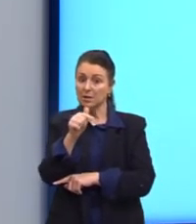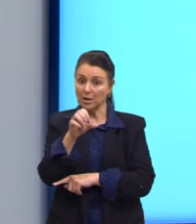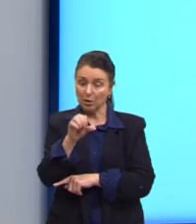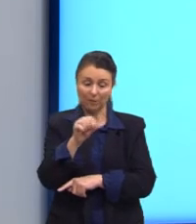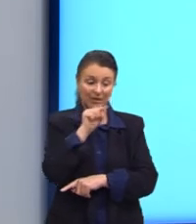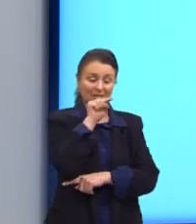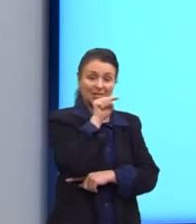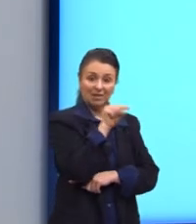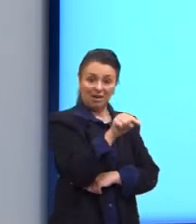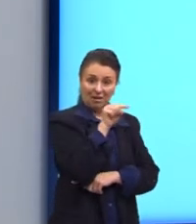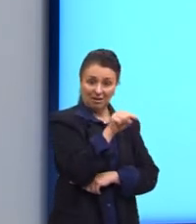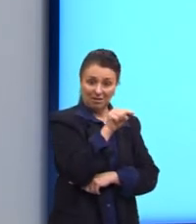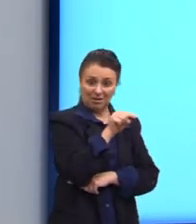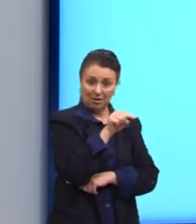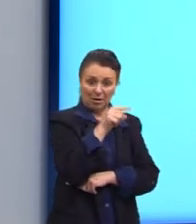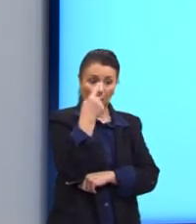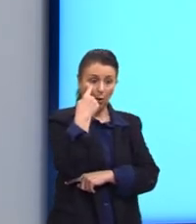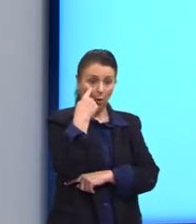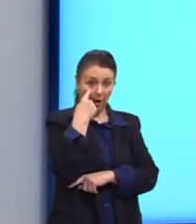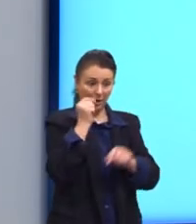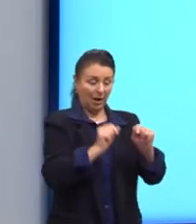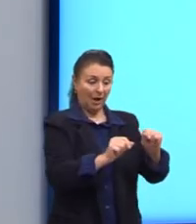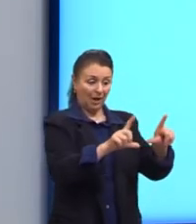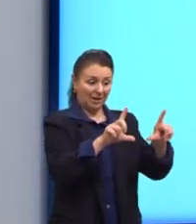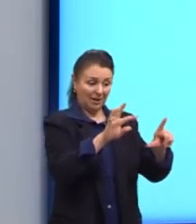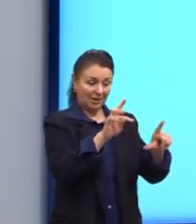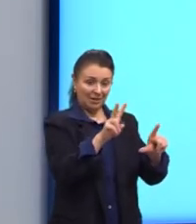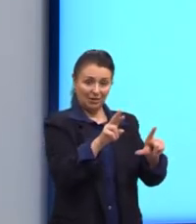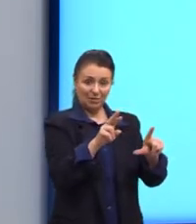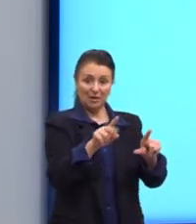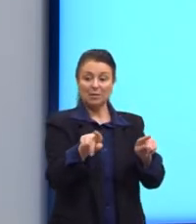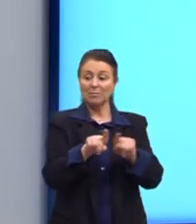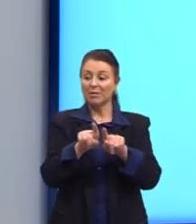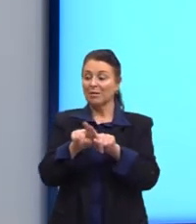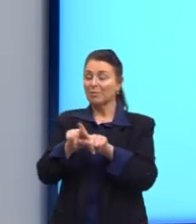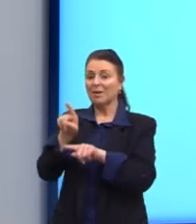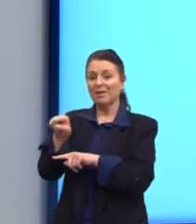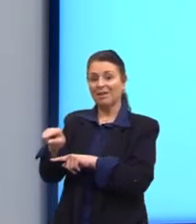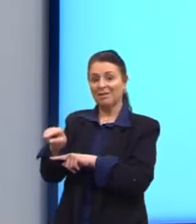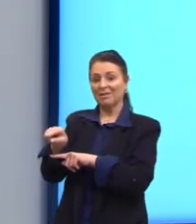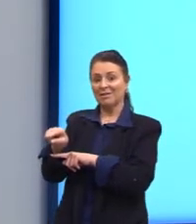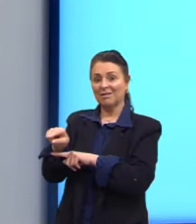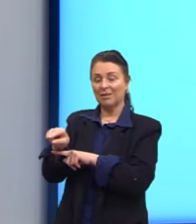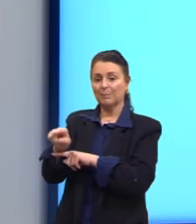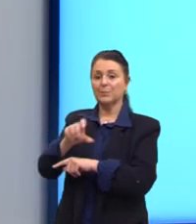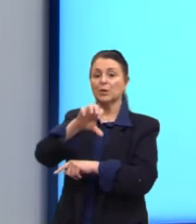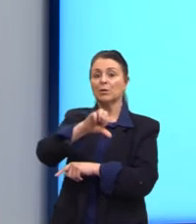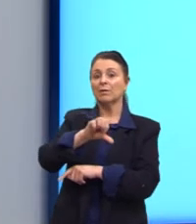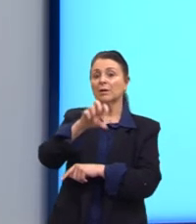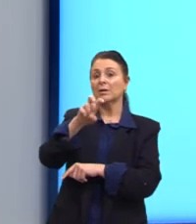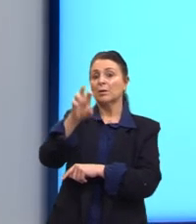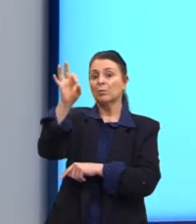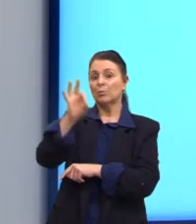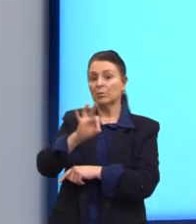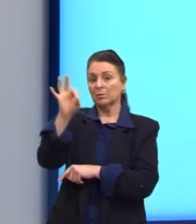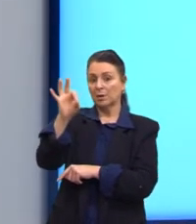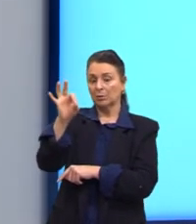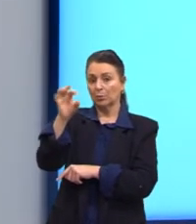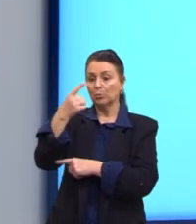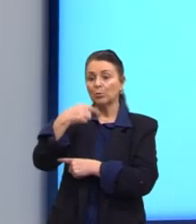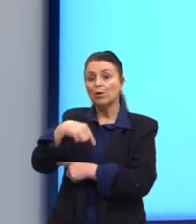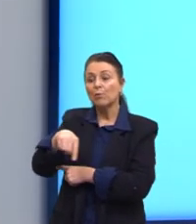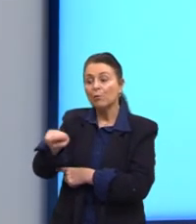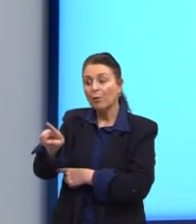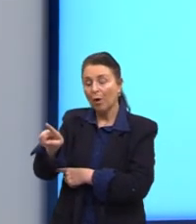assiste na TV e no cinema 95% dos que foram